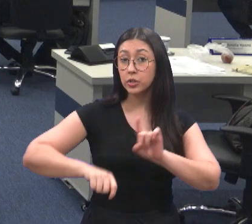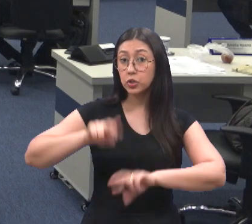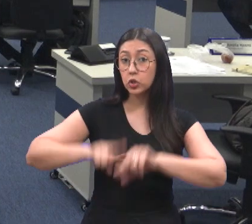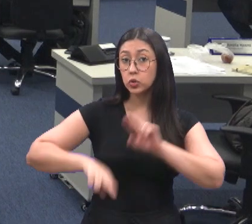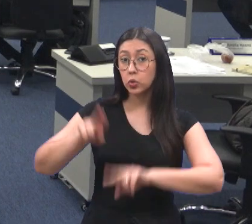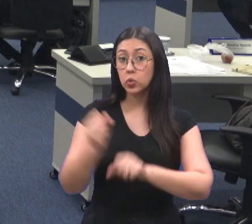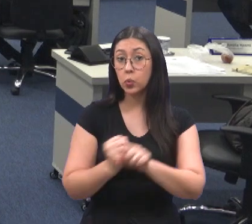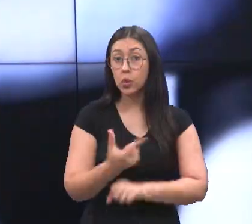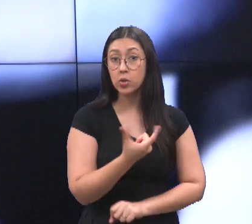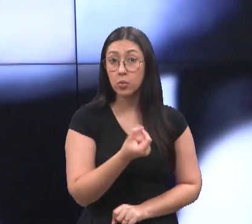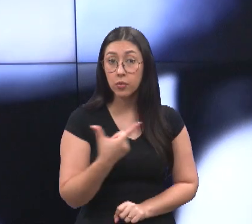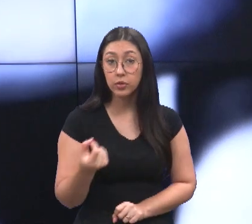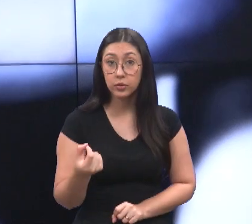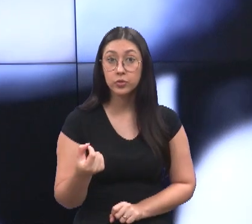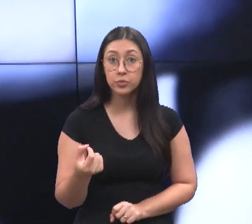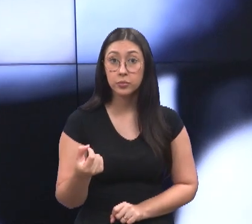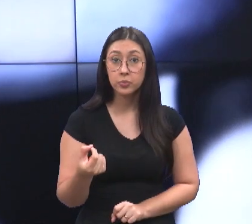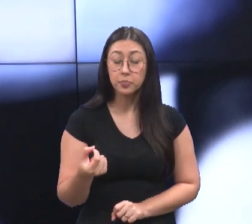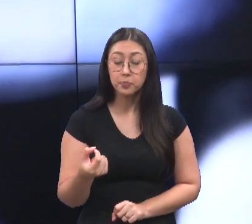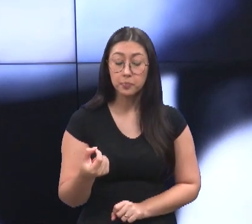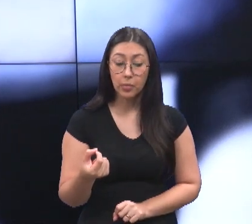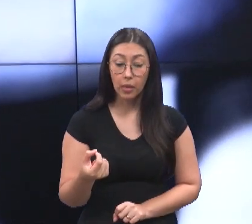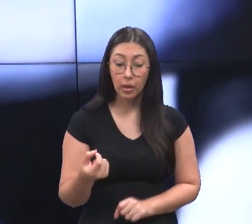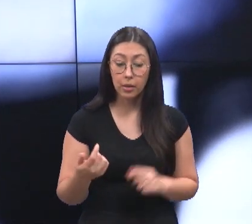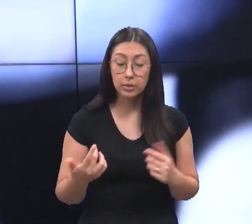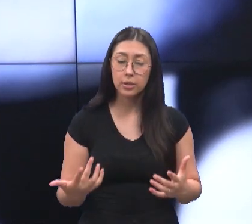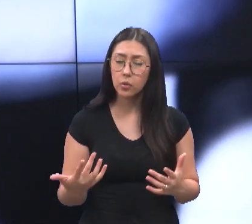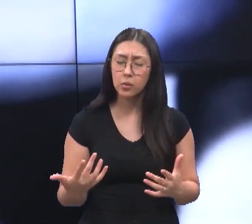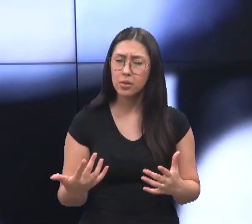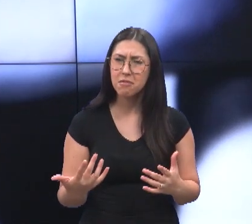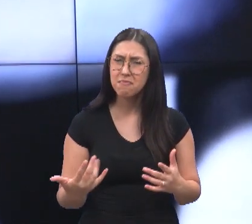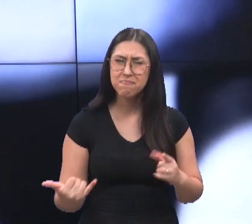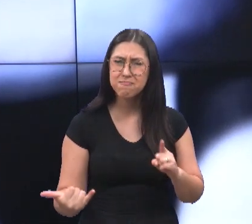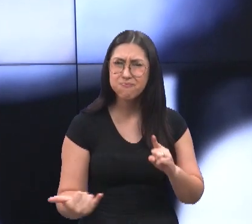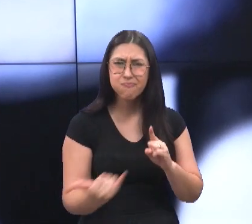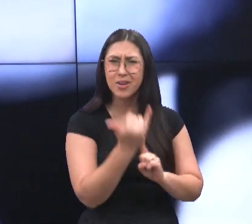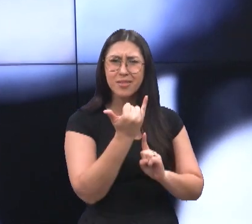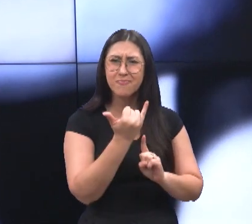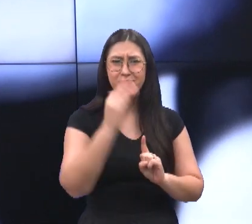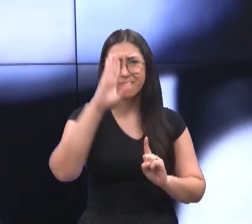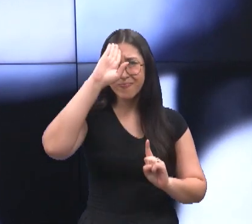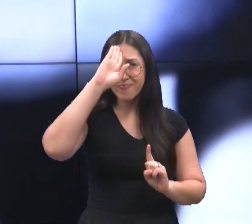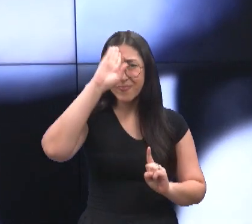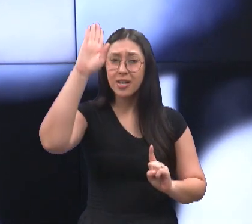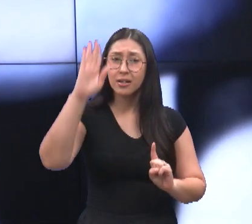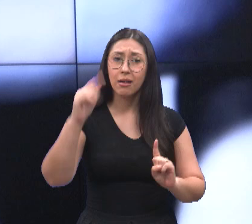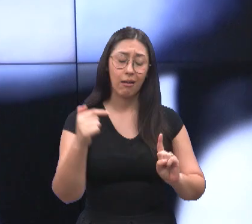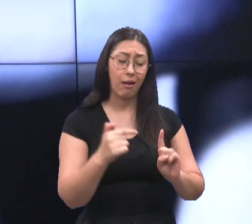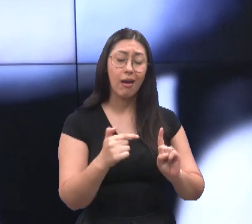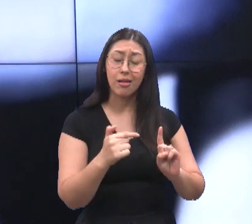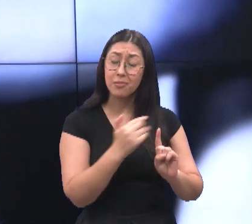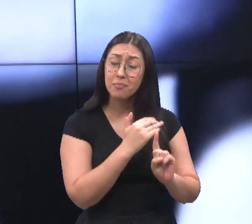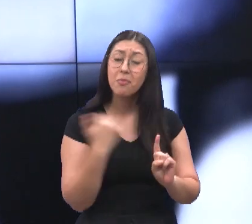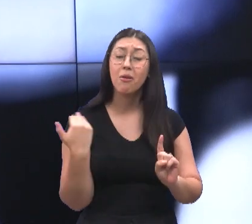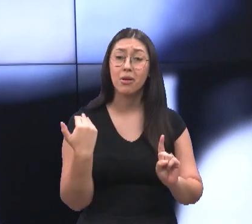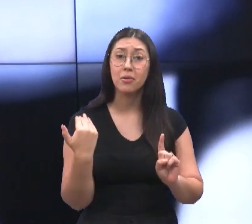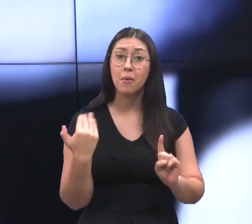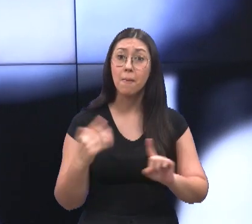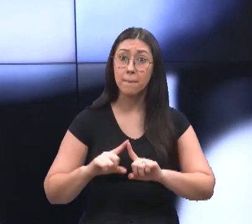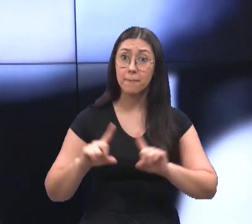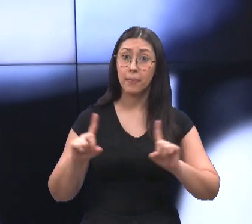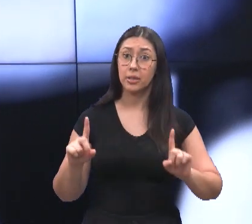2020. É assim, a maior vítima dessa crueldade é ela, perdeu a vida.